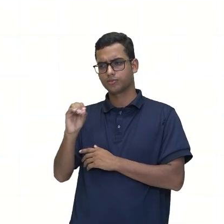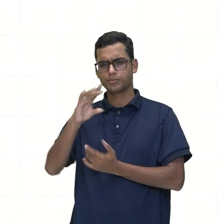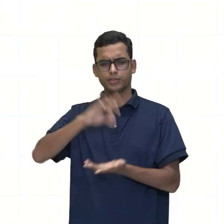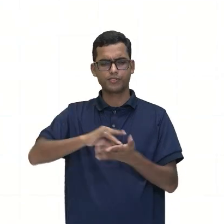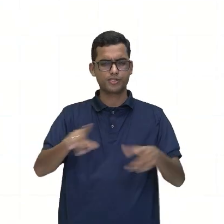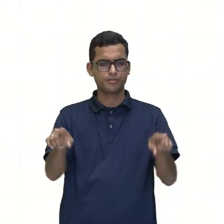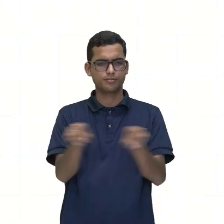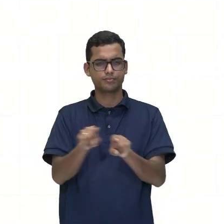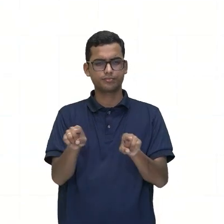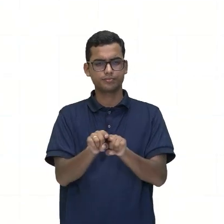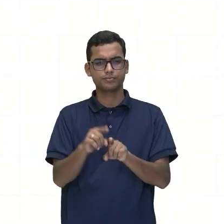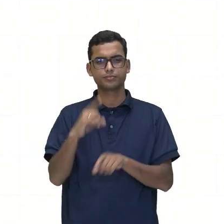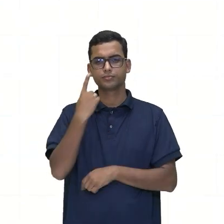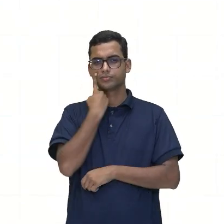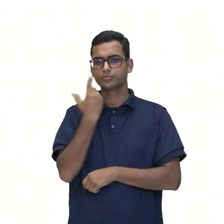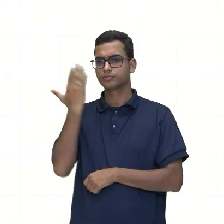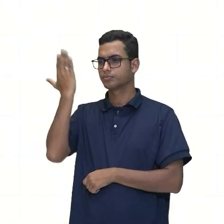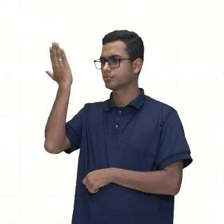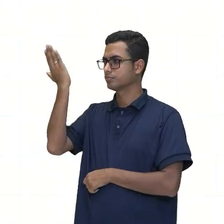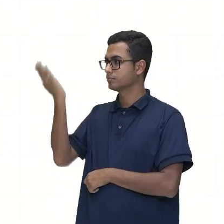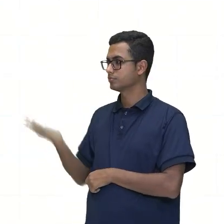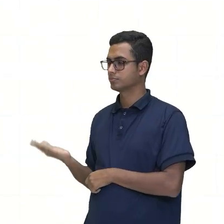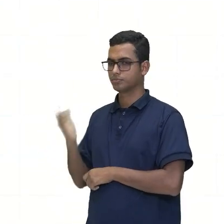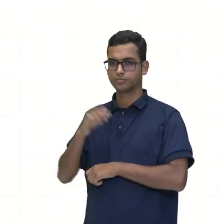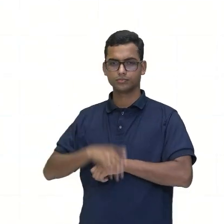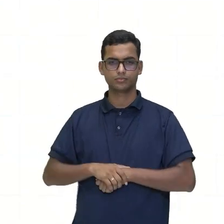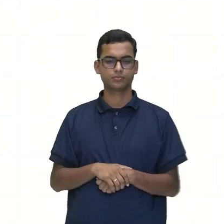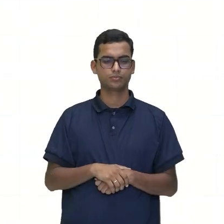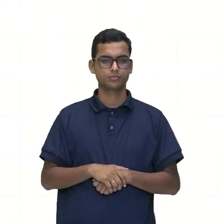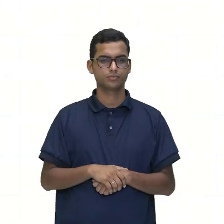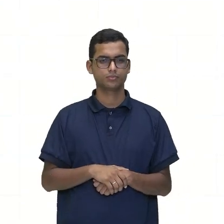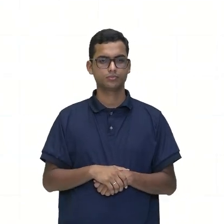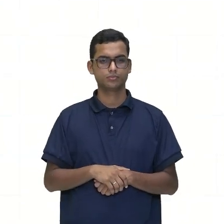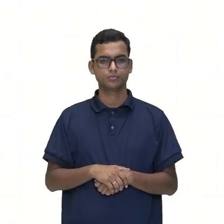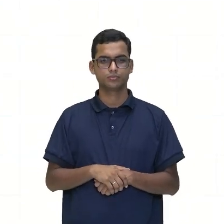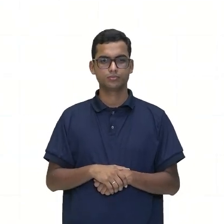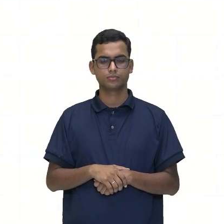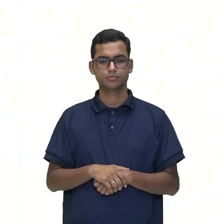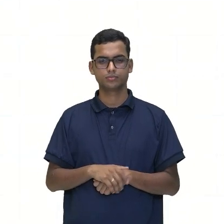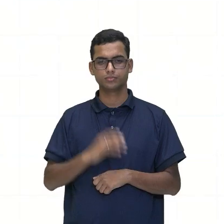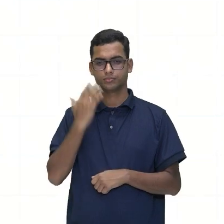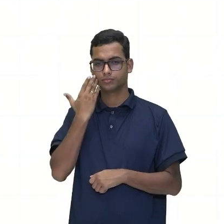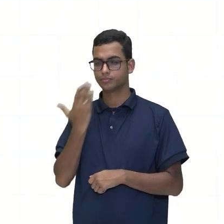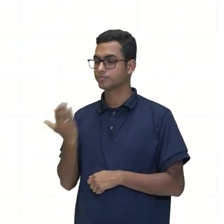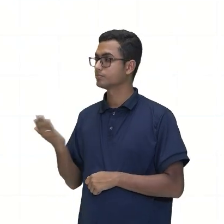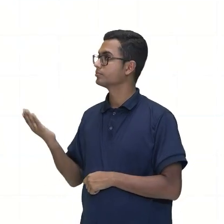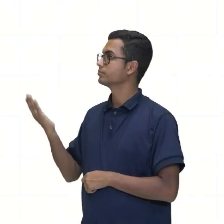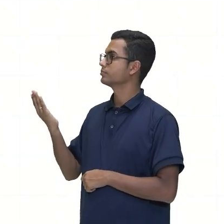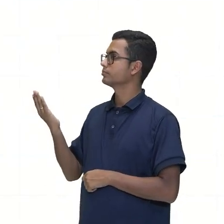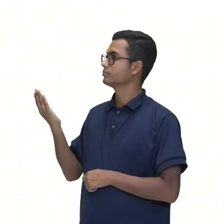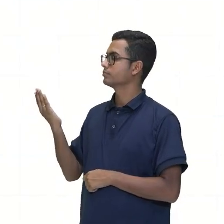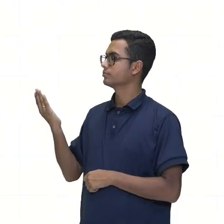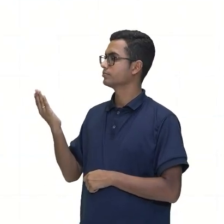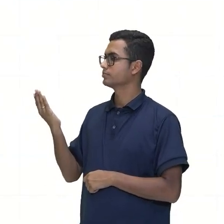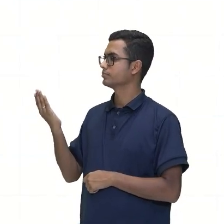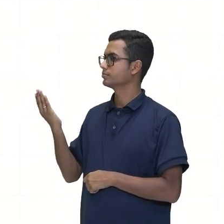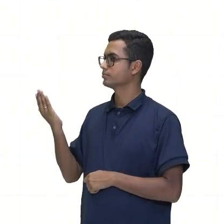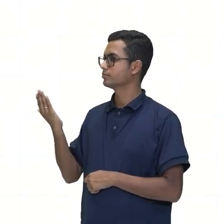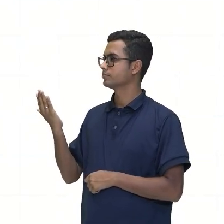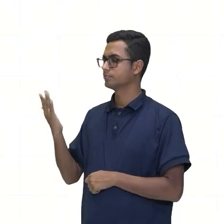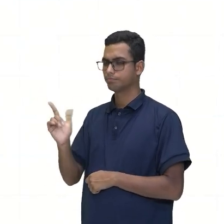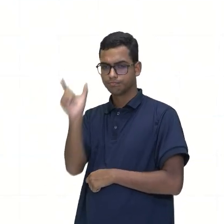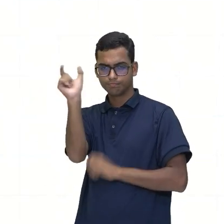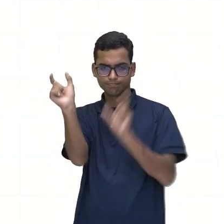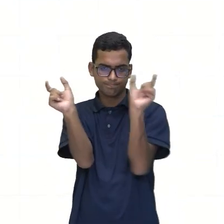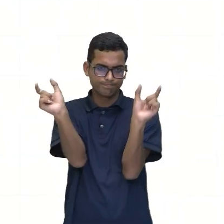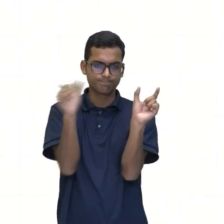we, nós, they, eles ou elas. I, eu, you, você. It,